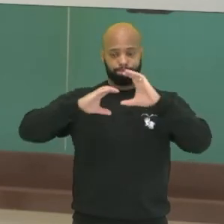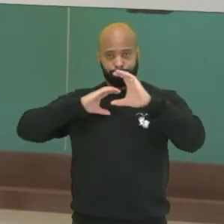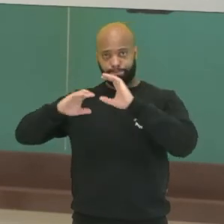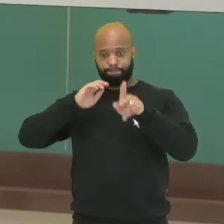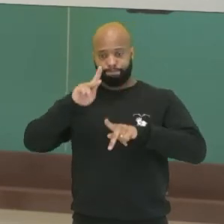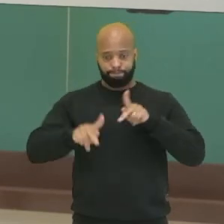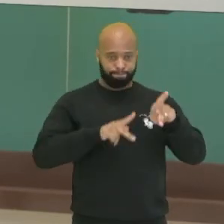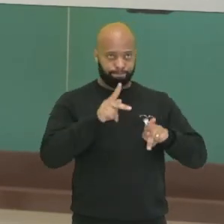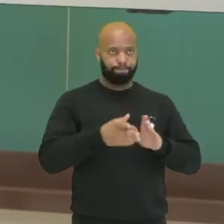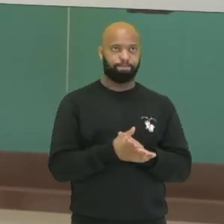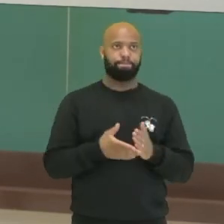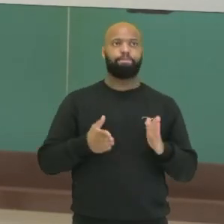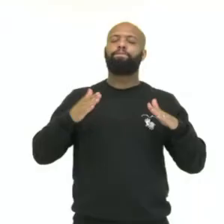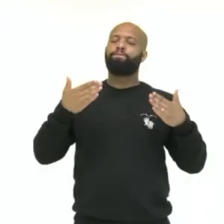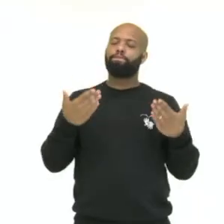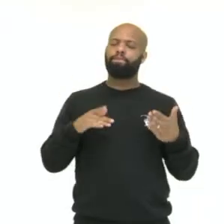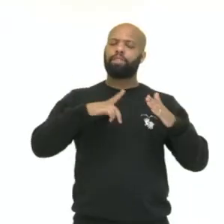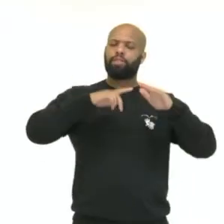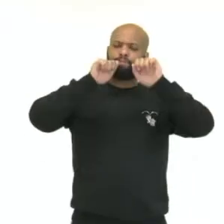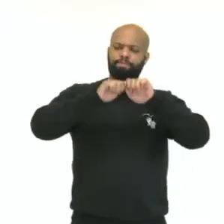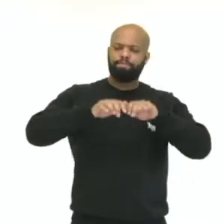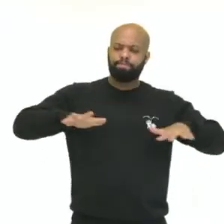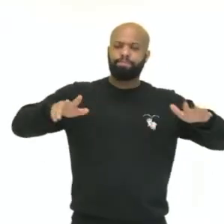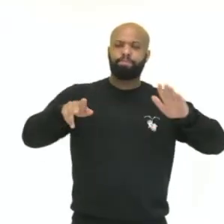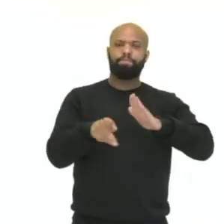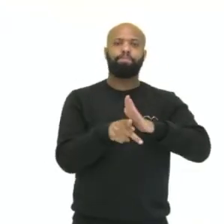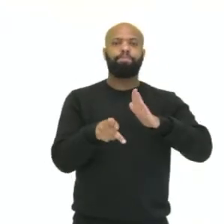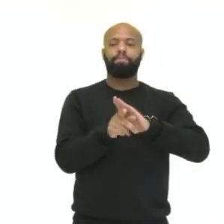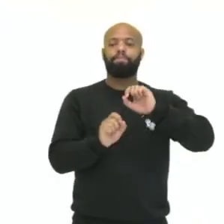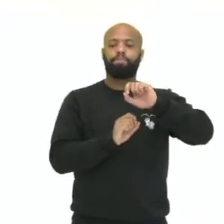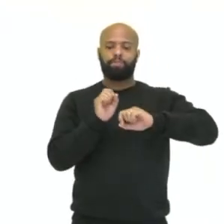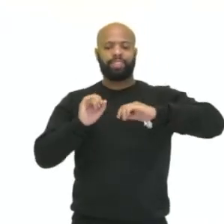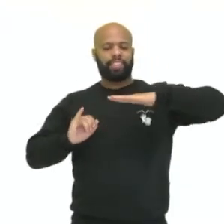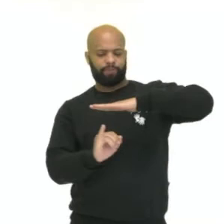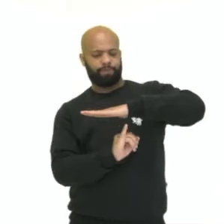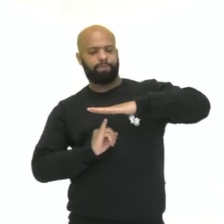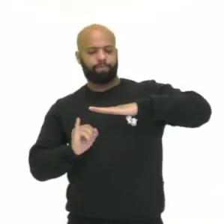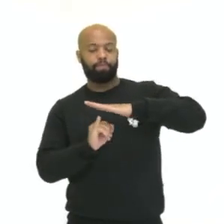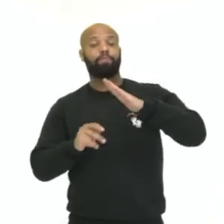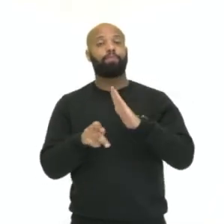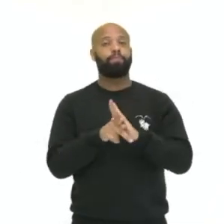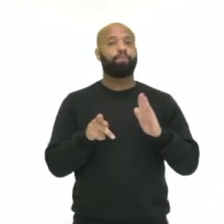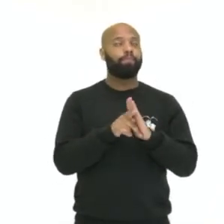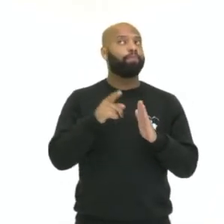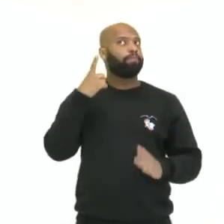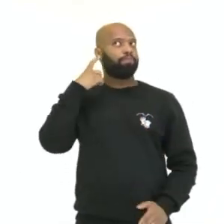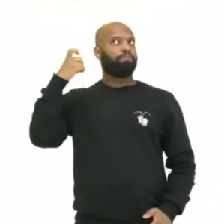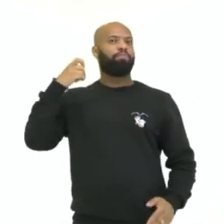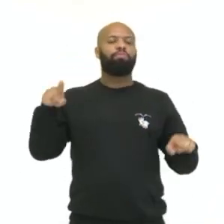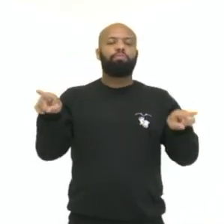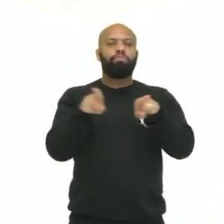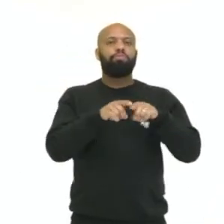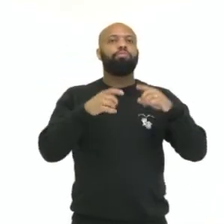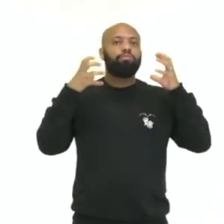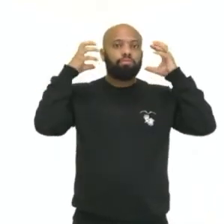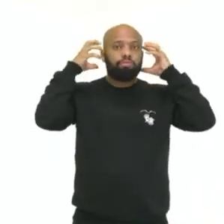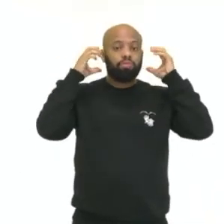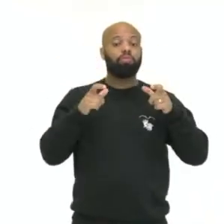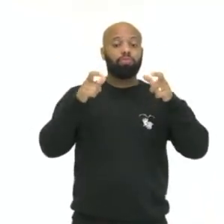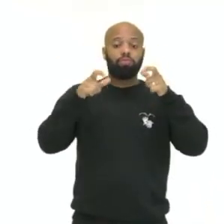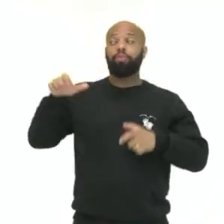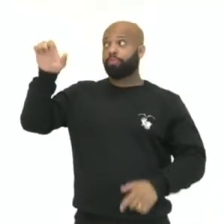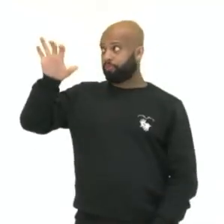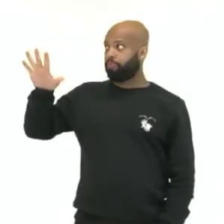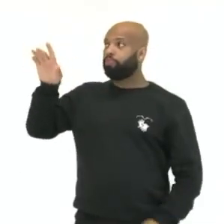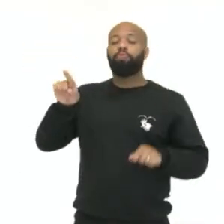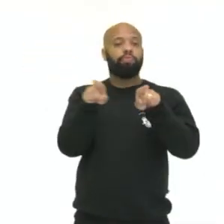Como sugestão, vou dizer que a expansão da indústria do som e das estações de rádio, sobretudo na Europa e nos Estados